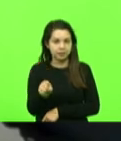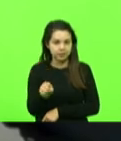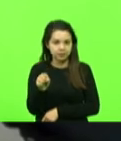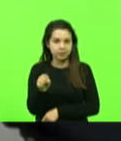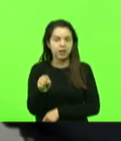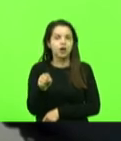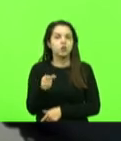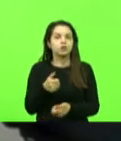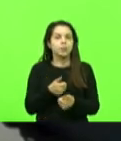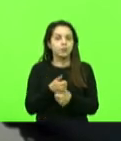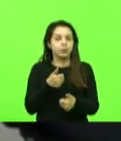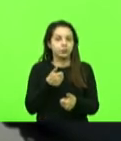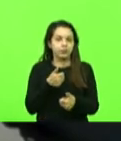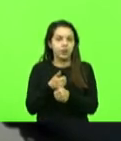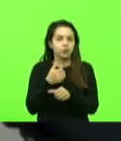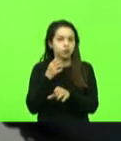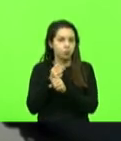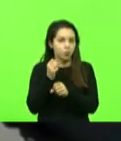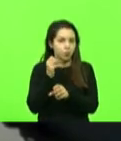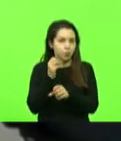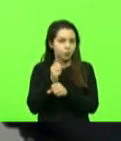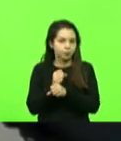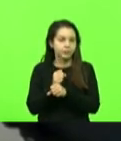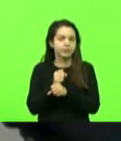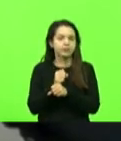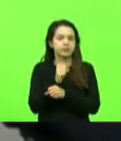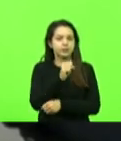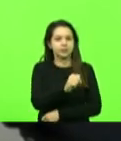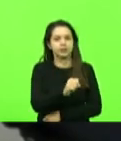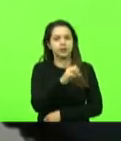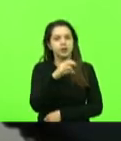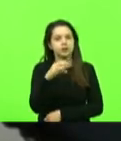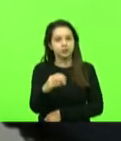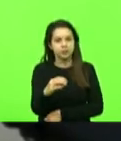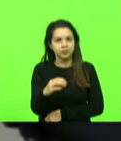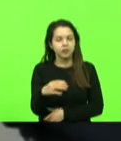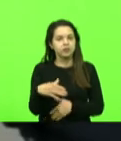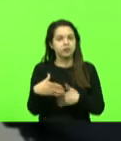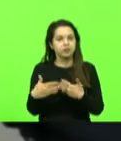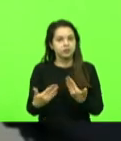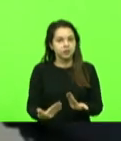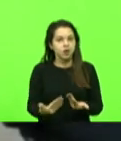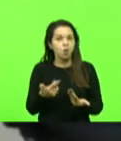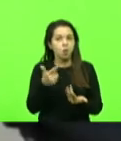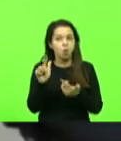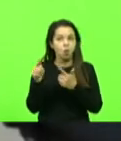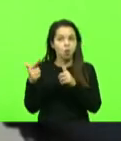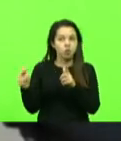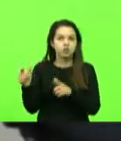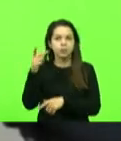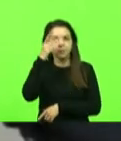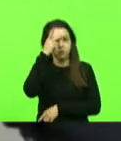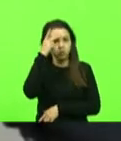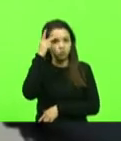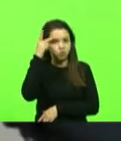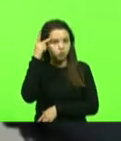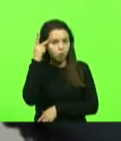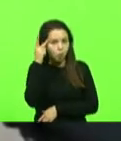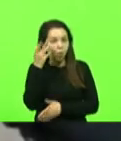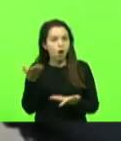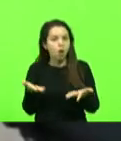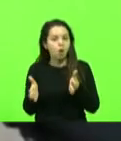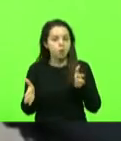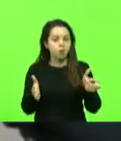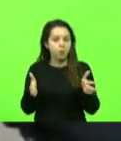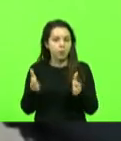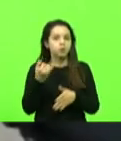aqui do Estado de Santa Catarina. Então, a gente acaba trazendo outros atores que, nesse momento, são extremamente importantes para o